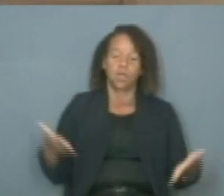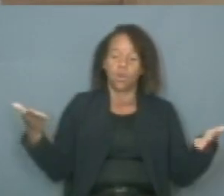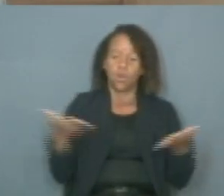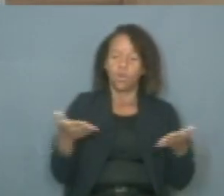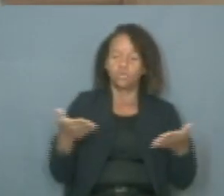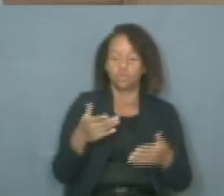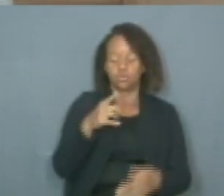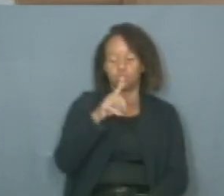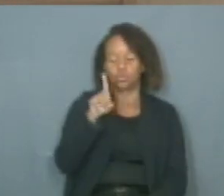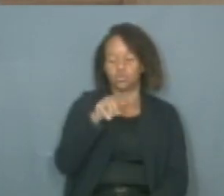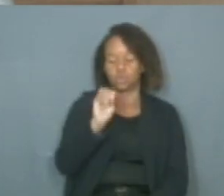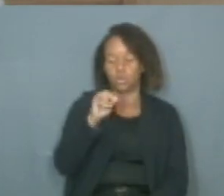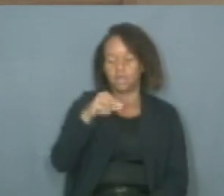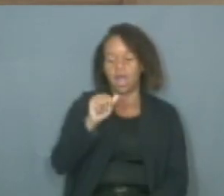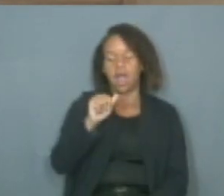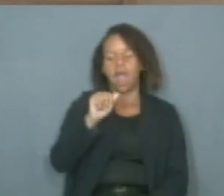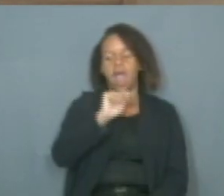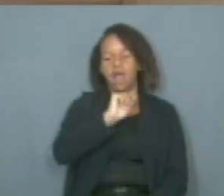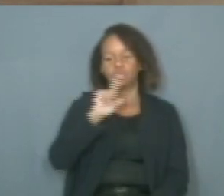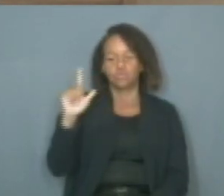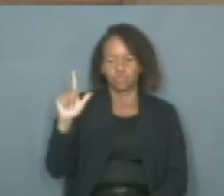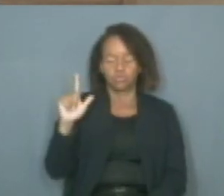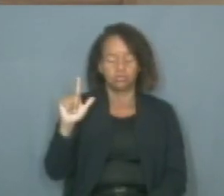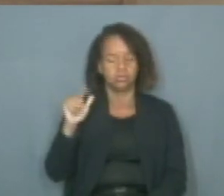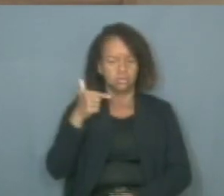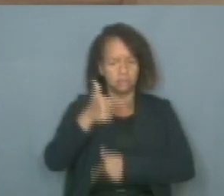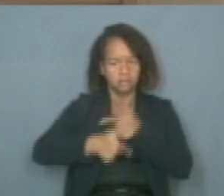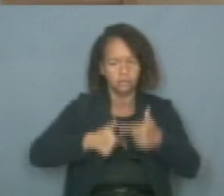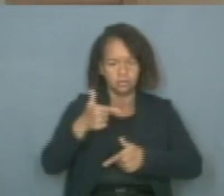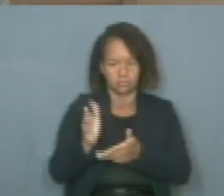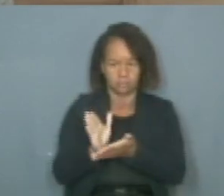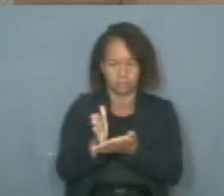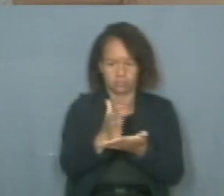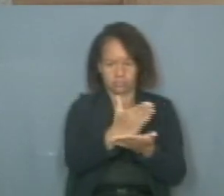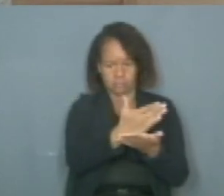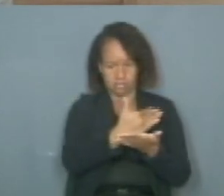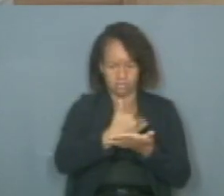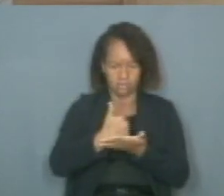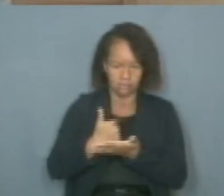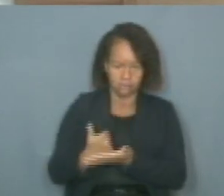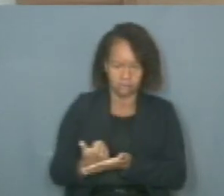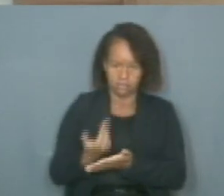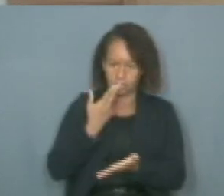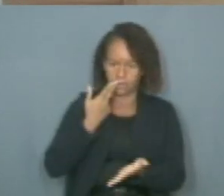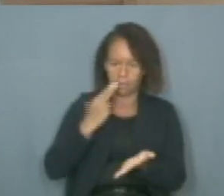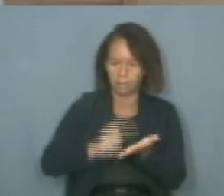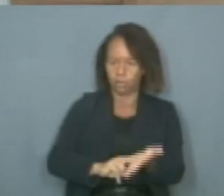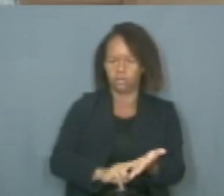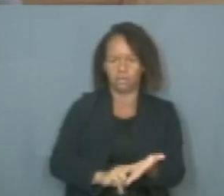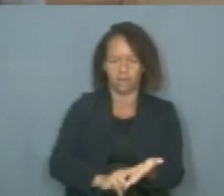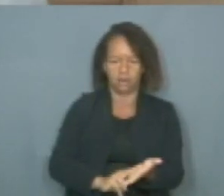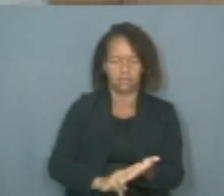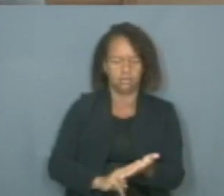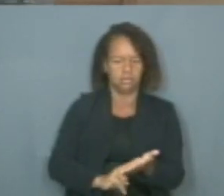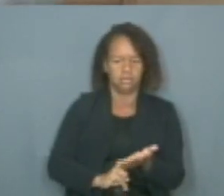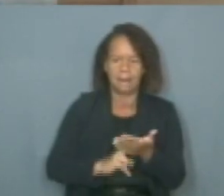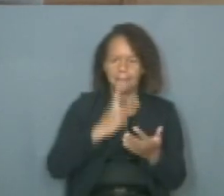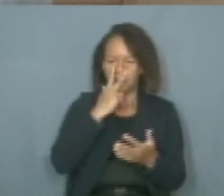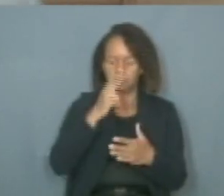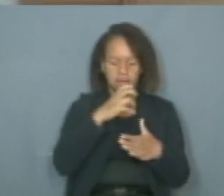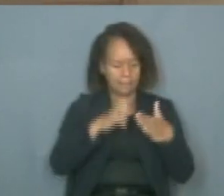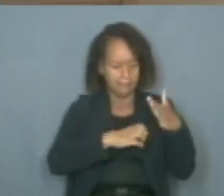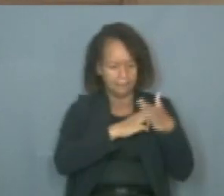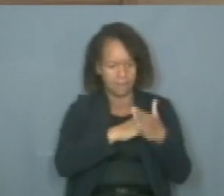Zona Azul ele funciona literalmente como um arrecadador de multa, dessa indústria de multa